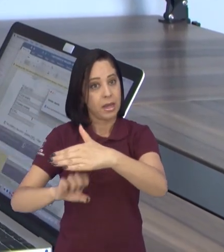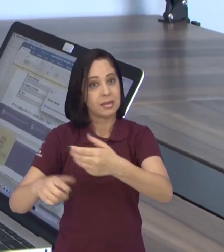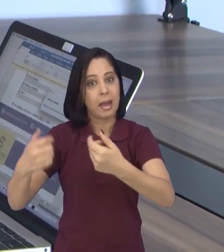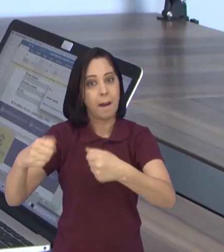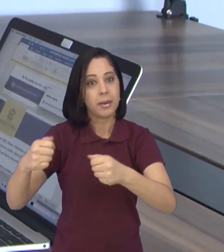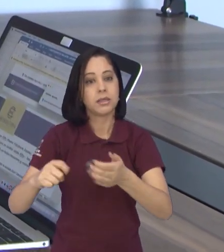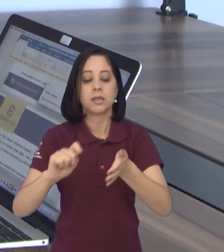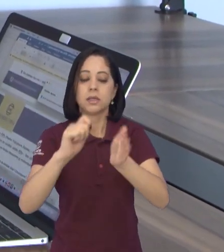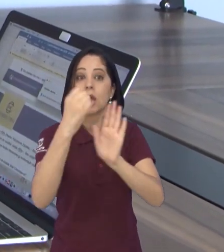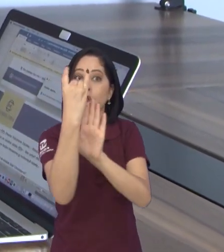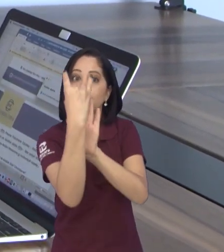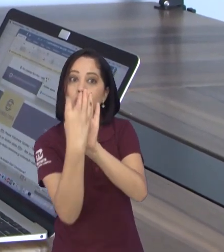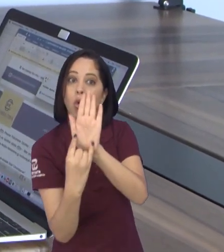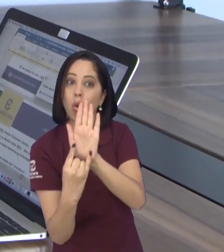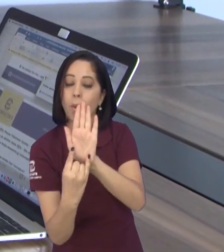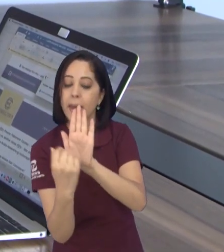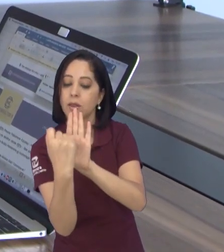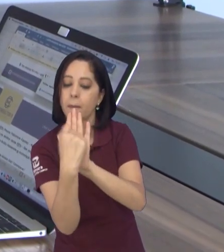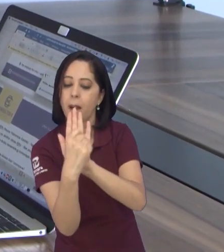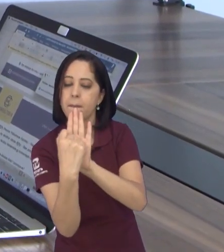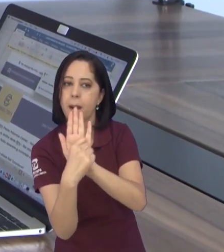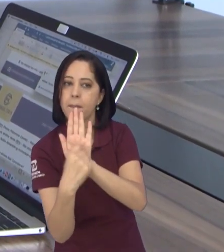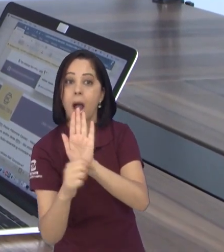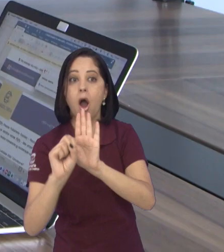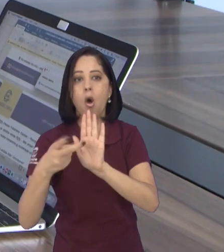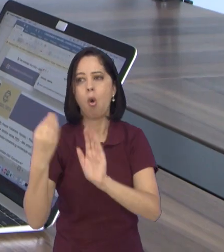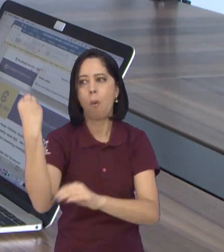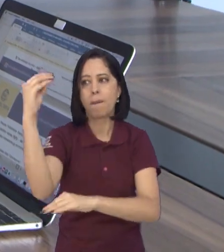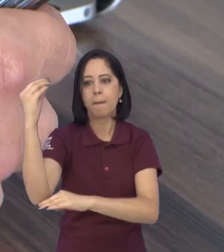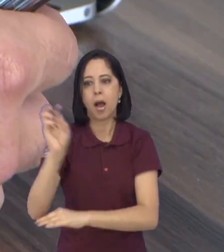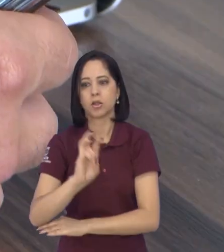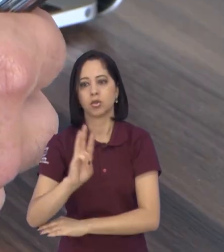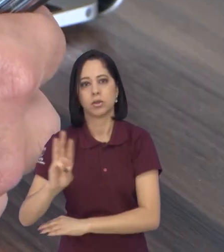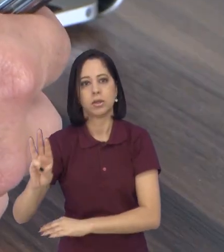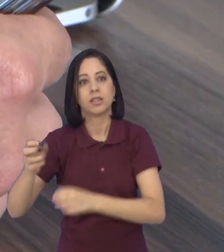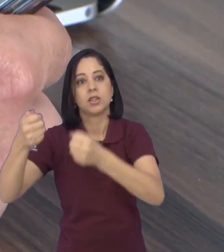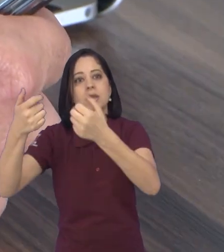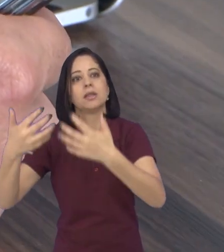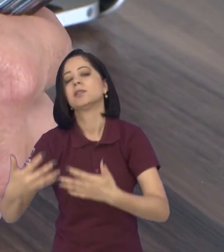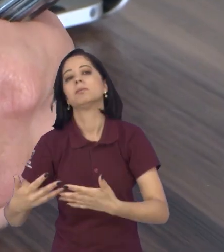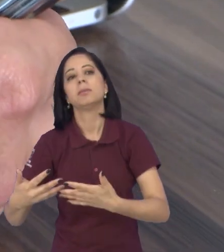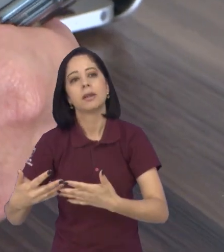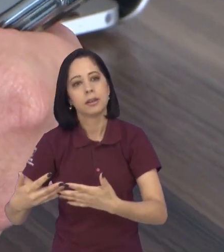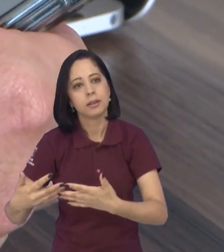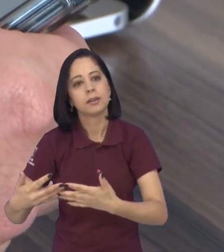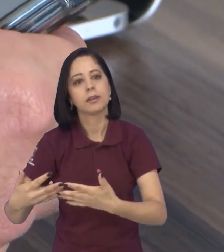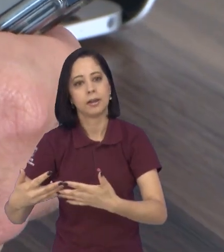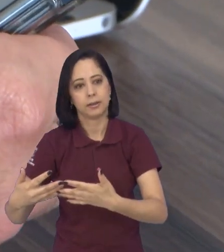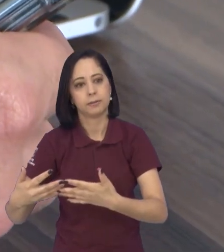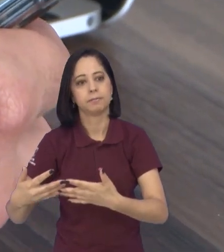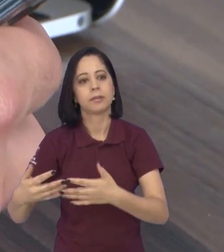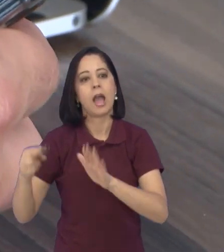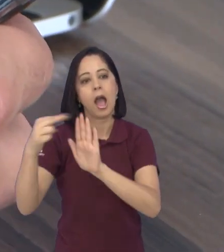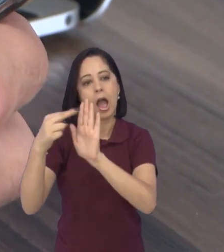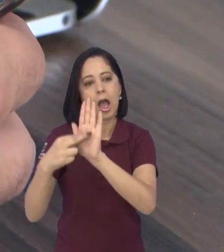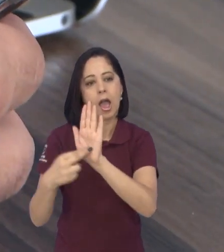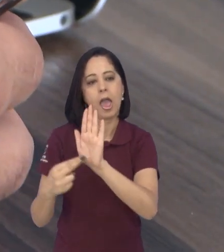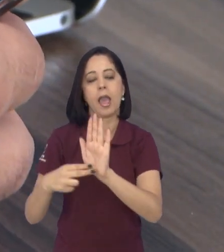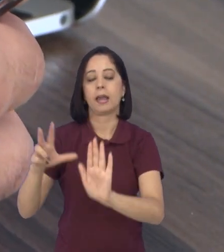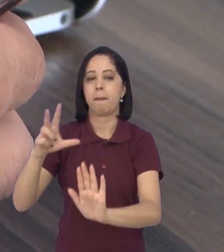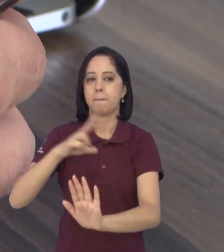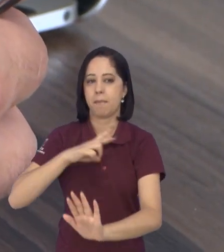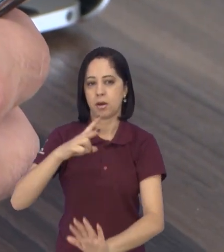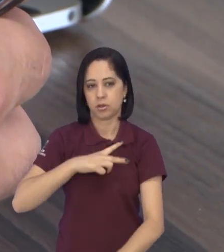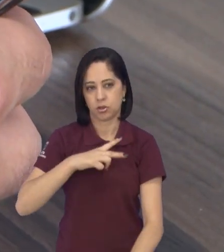seu sítio eletrônico, quando tiver um site, a sua política de privacidade. Essa é a base de tratamento de